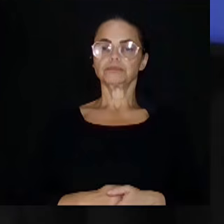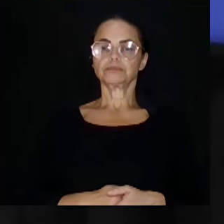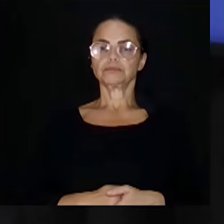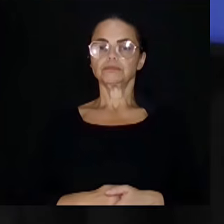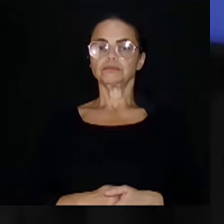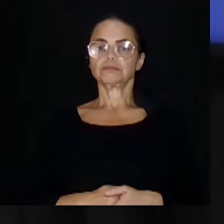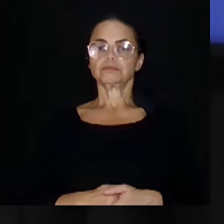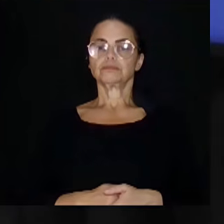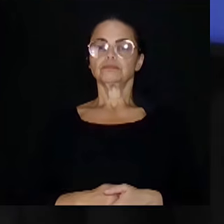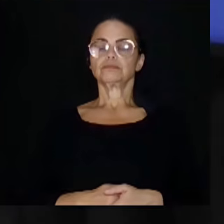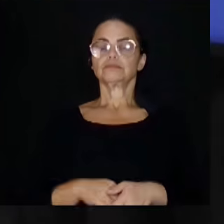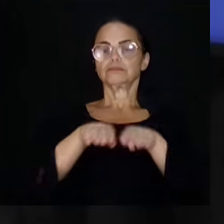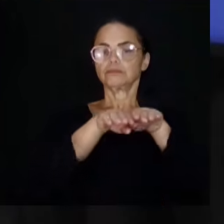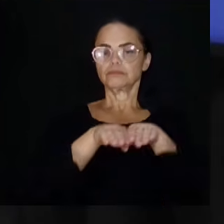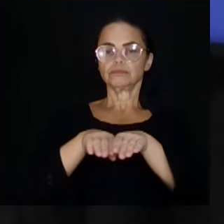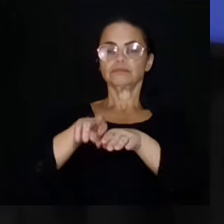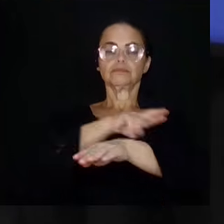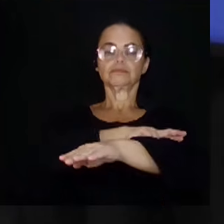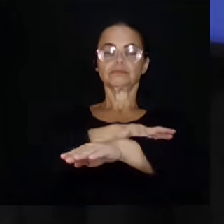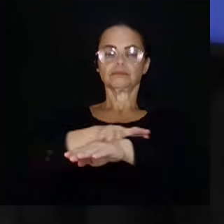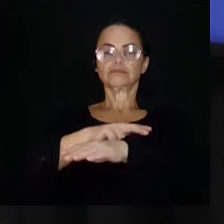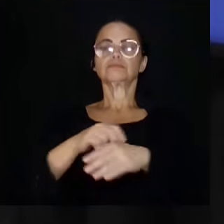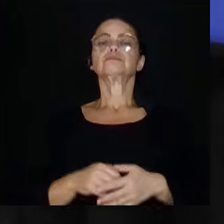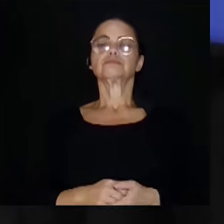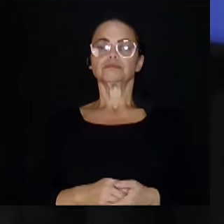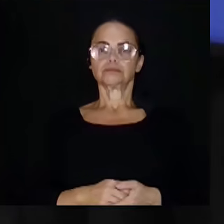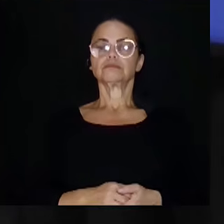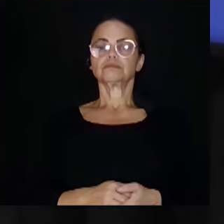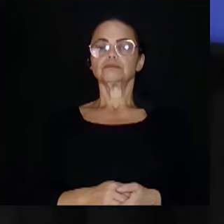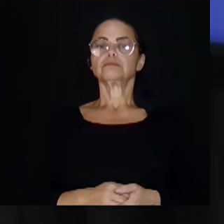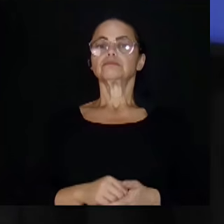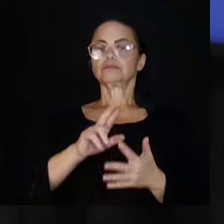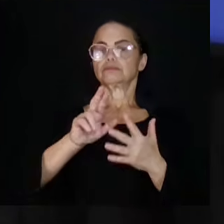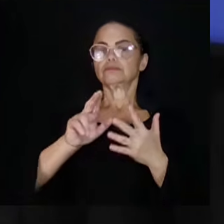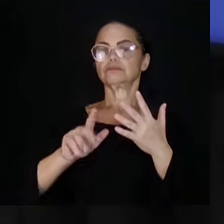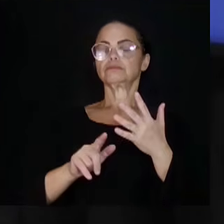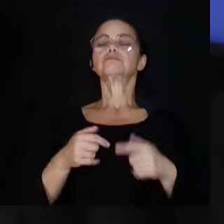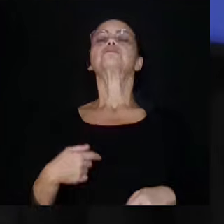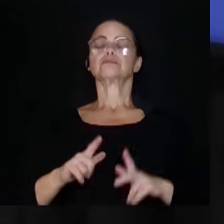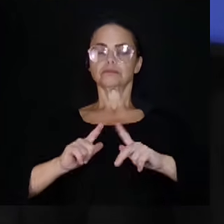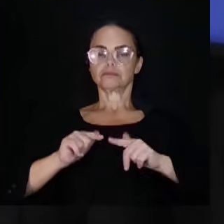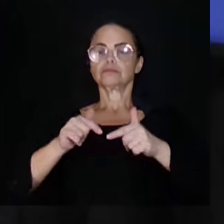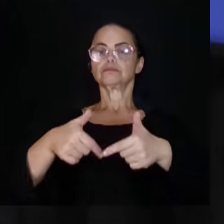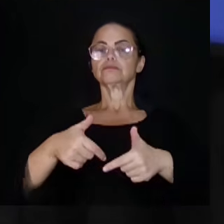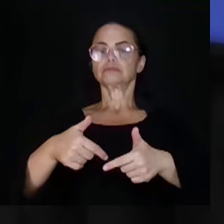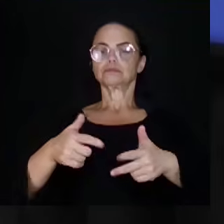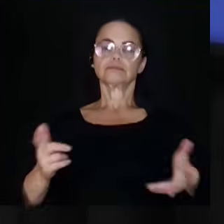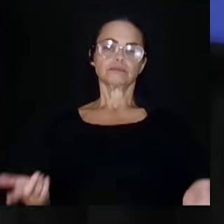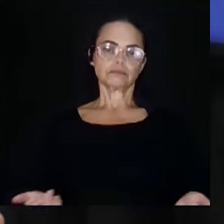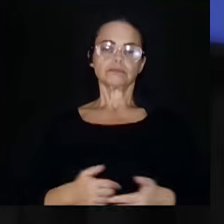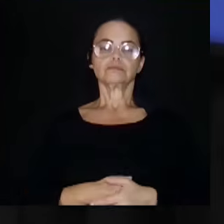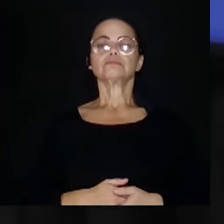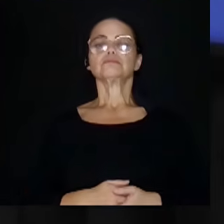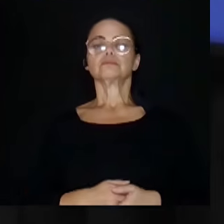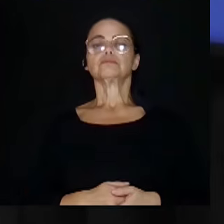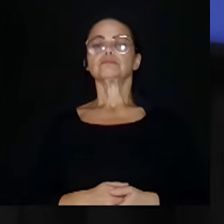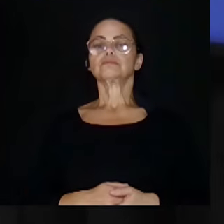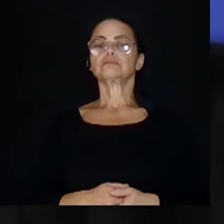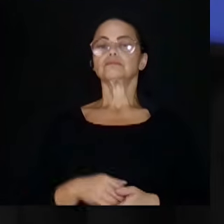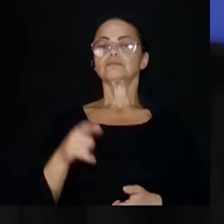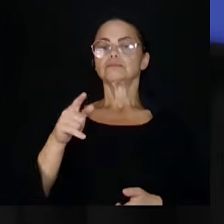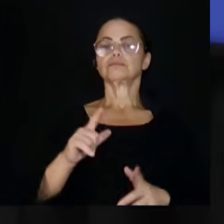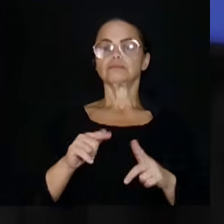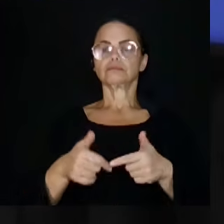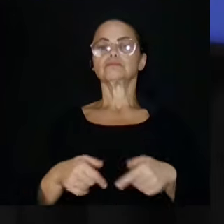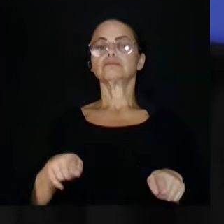igualdade racial, enfim, né? Você tem outras bandeiras também que você desenvolve. Você atua, por exemplo, nas